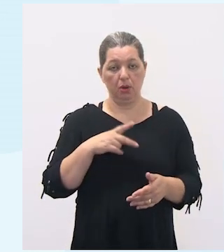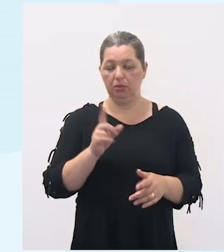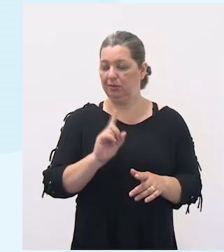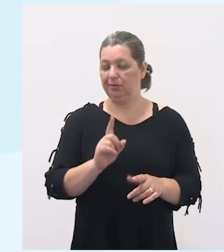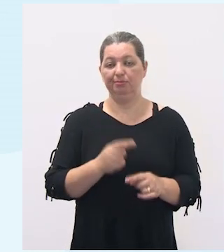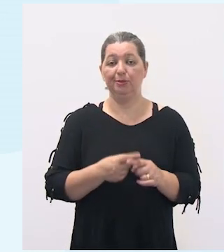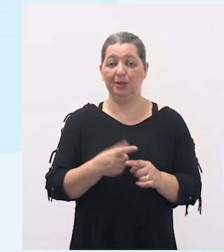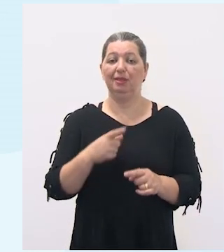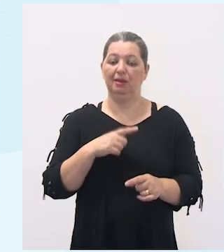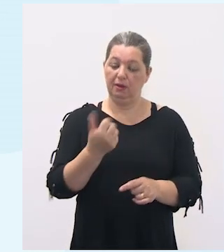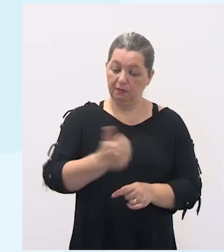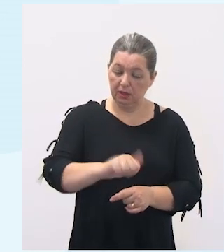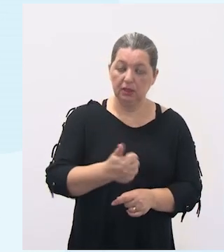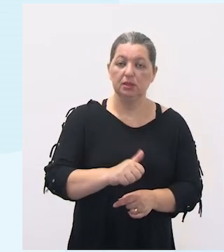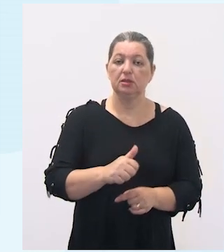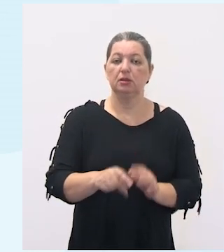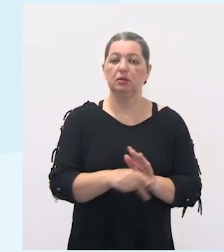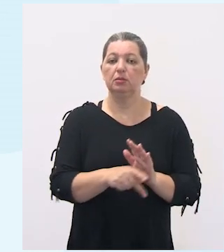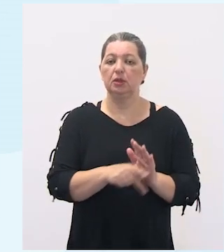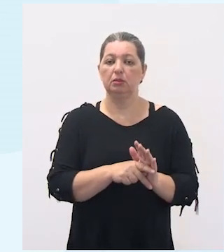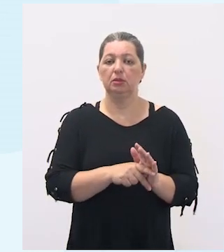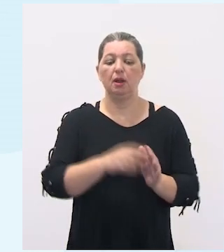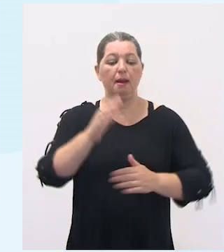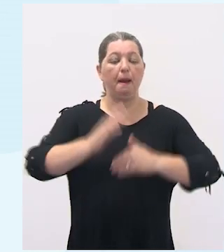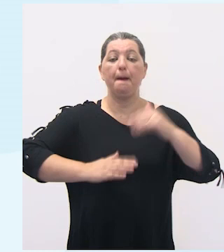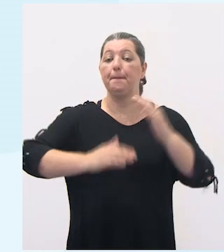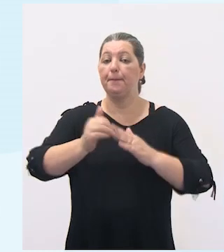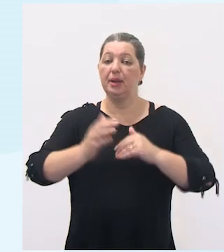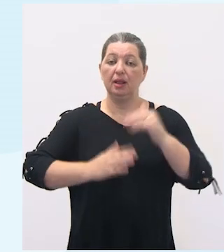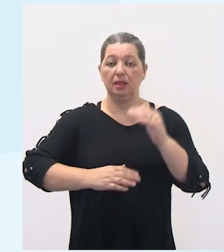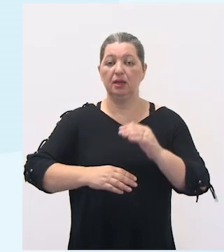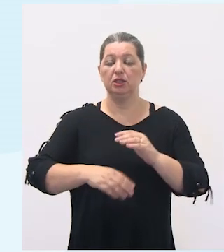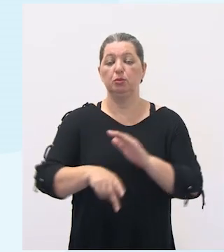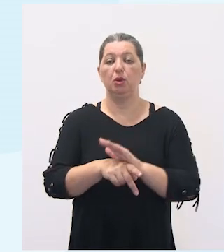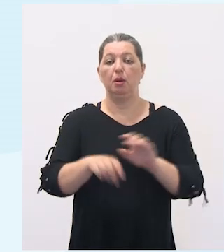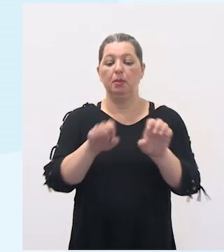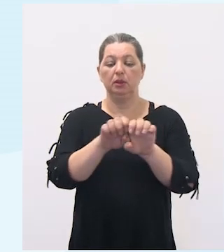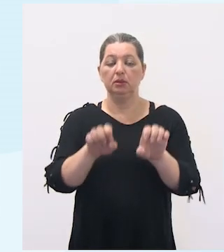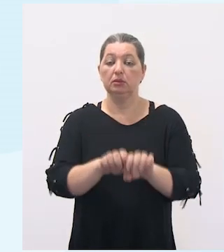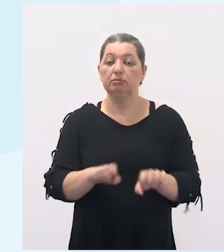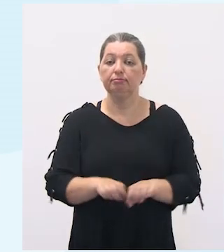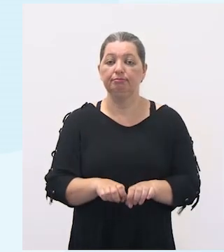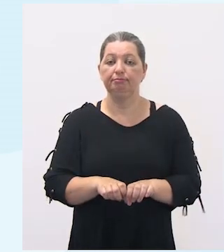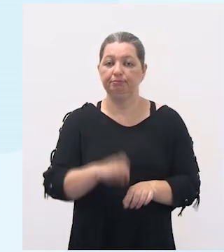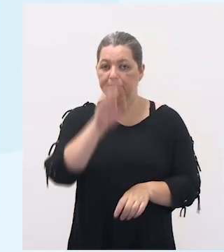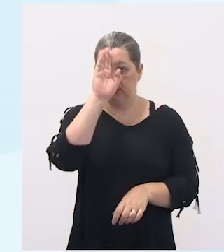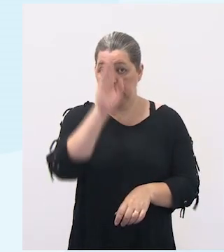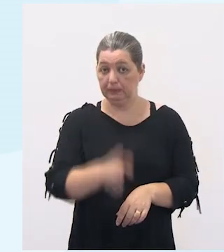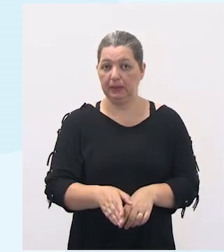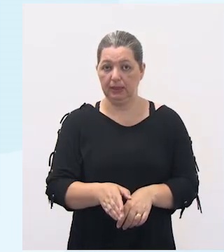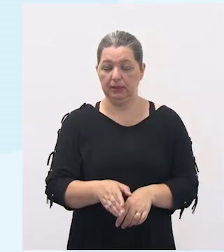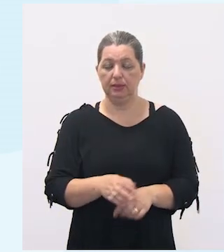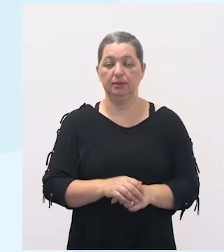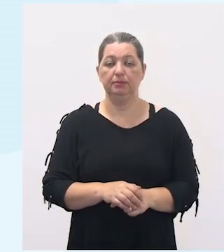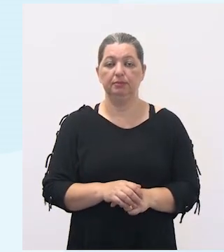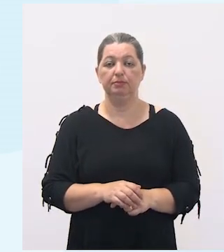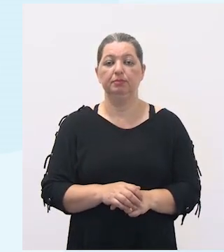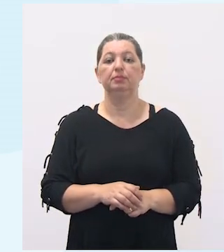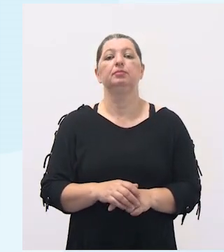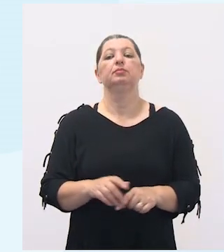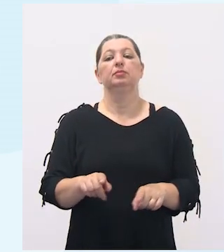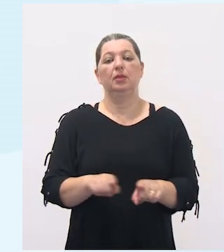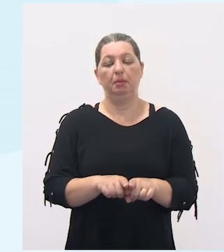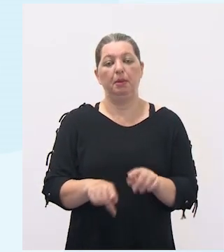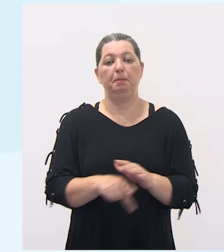avaliação que está olhando para as habilidades estruturantes, as habilidades essenciais, que popularizou